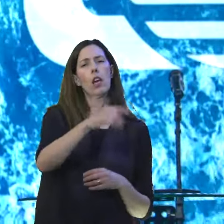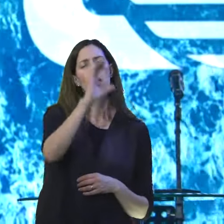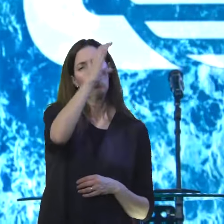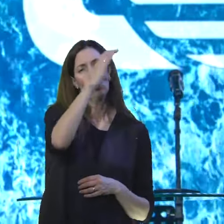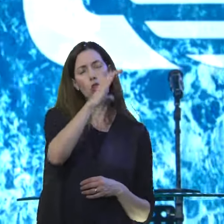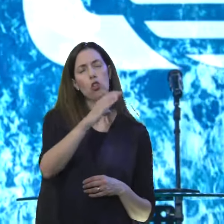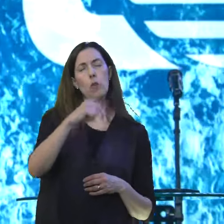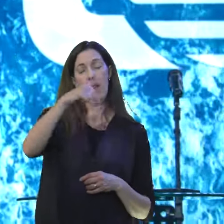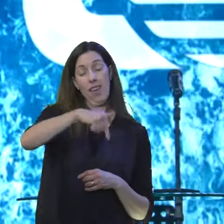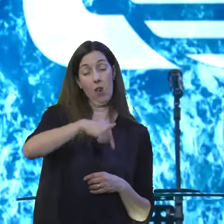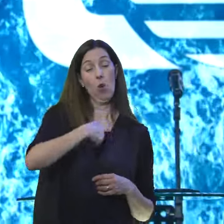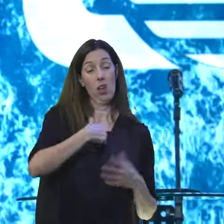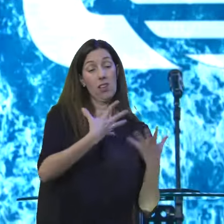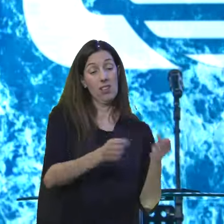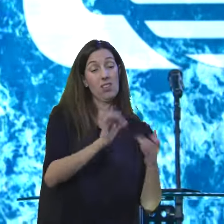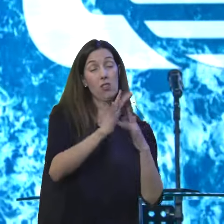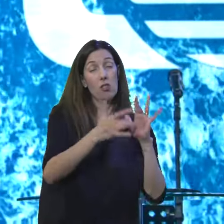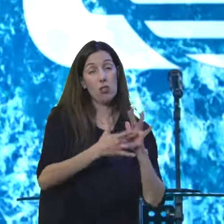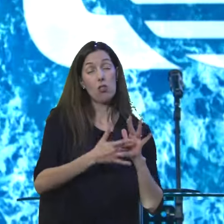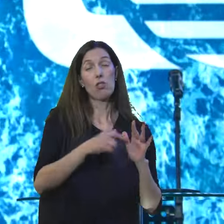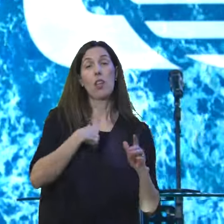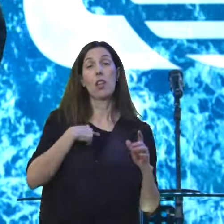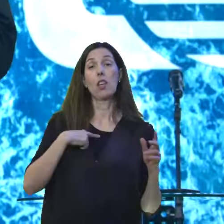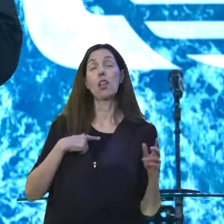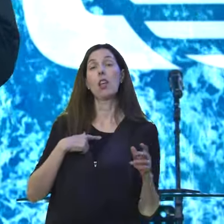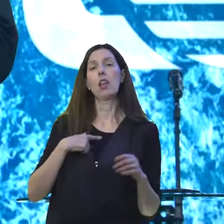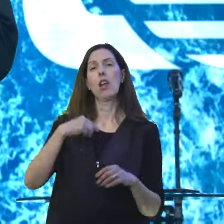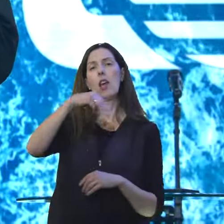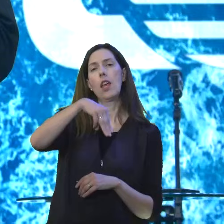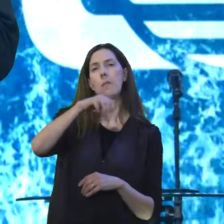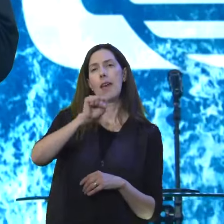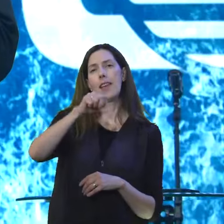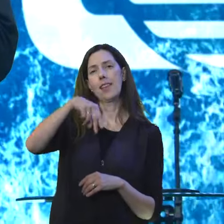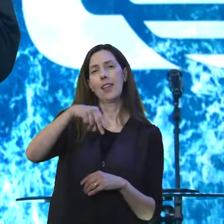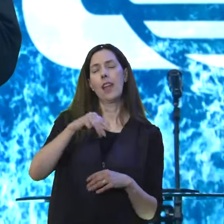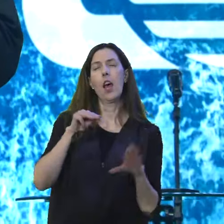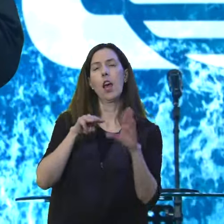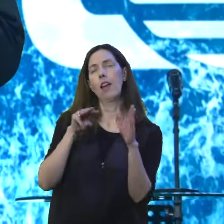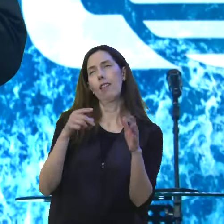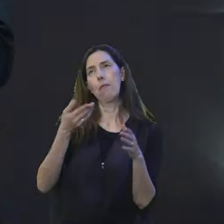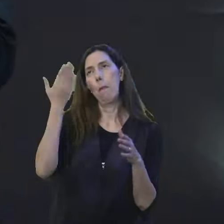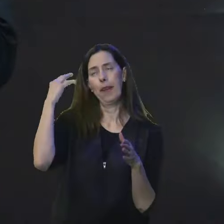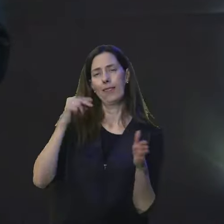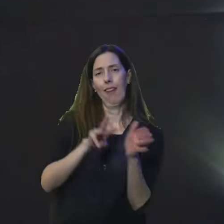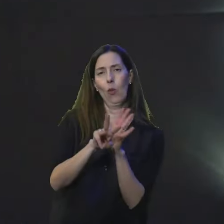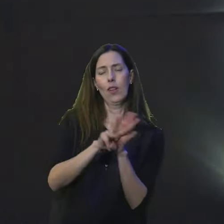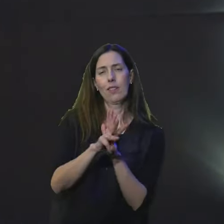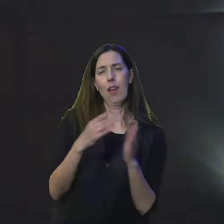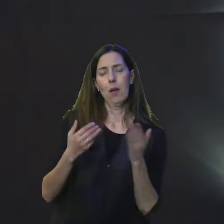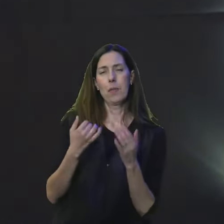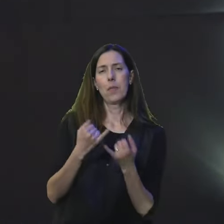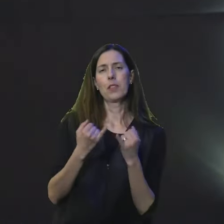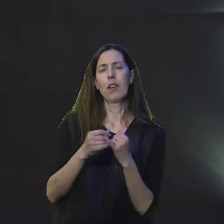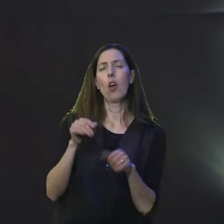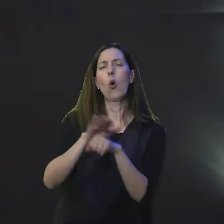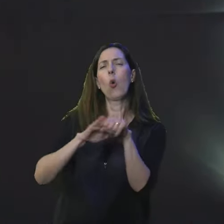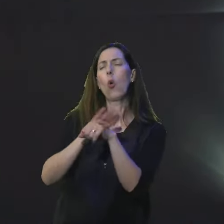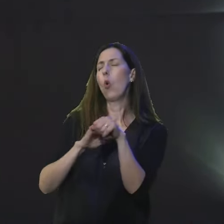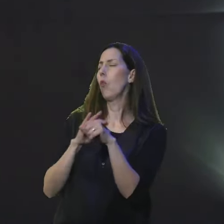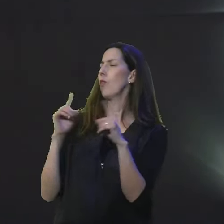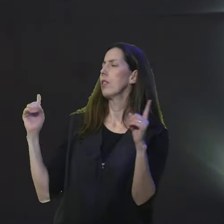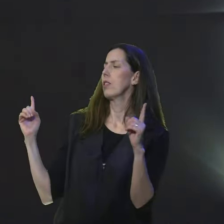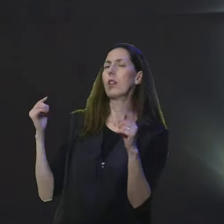pessoa. E aí eu comecei a falar com esse meu amigo pelo MSN. Era o antigo WhatsApp. E eu conversando lá com ele,